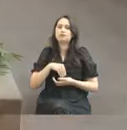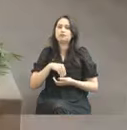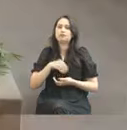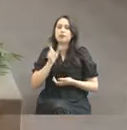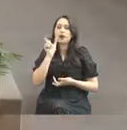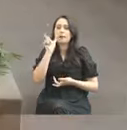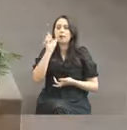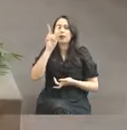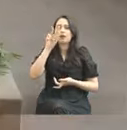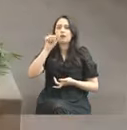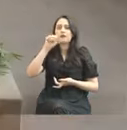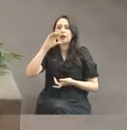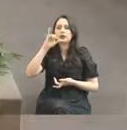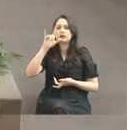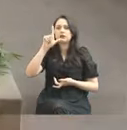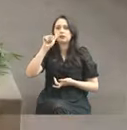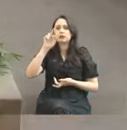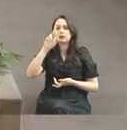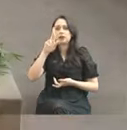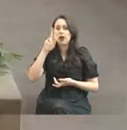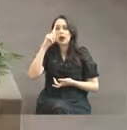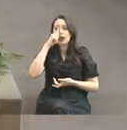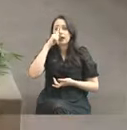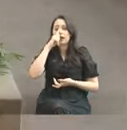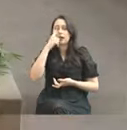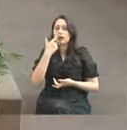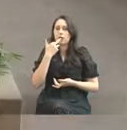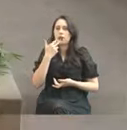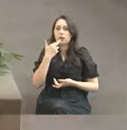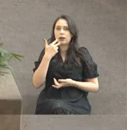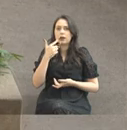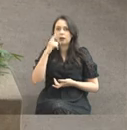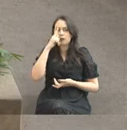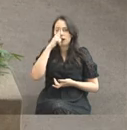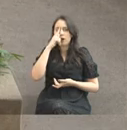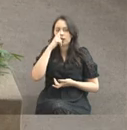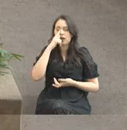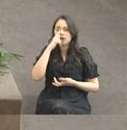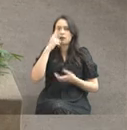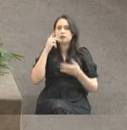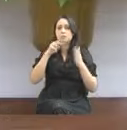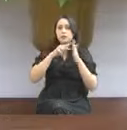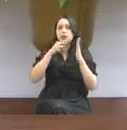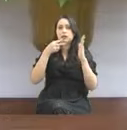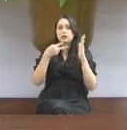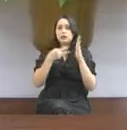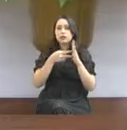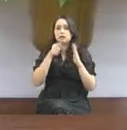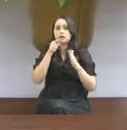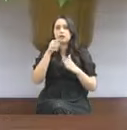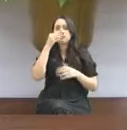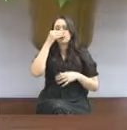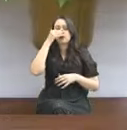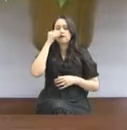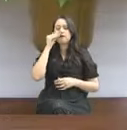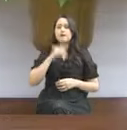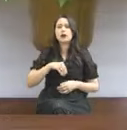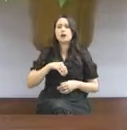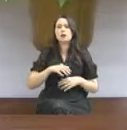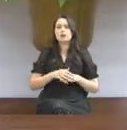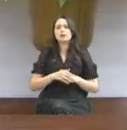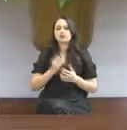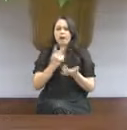a guarda. É deixar com que o escudo da fé não mais te proteja. Porque vem